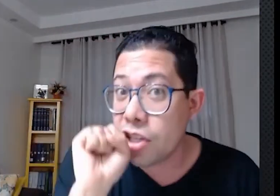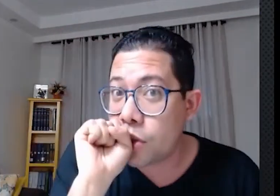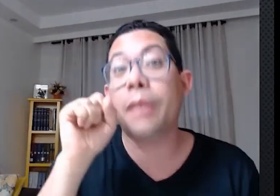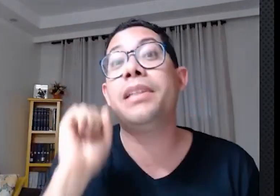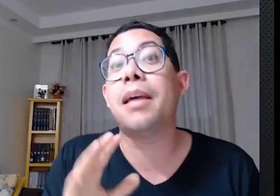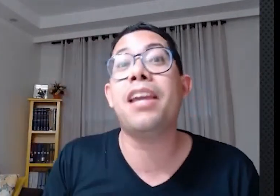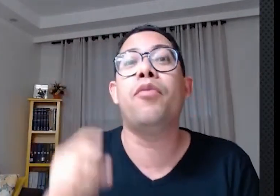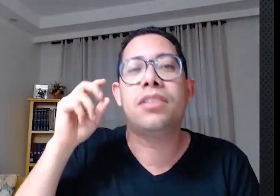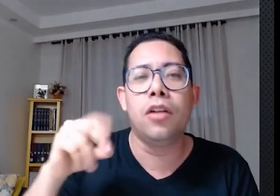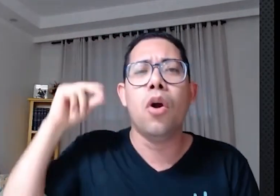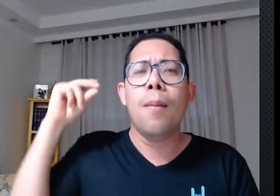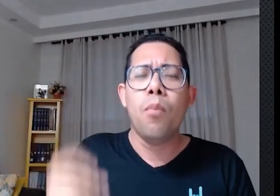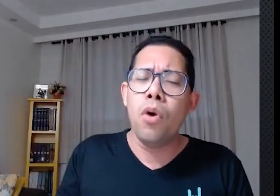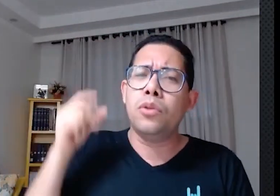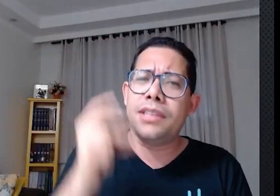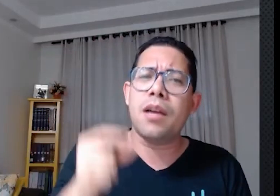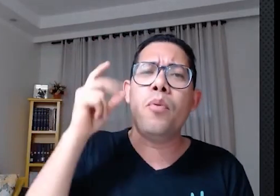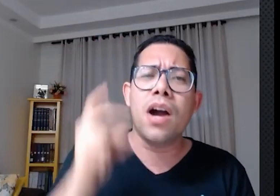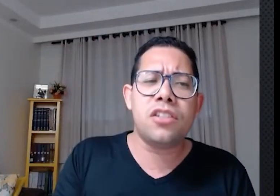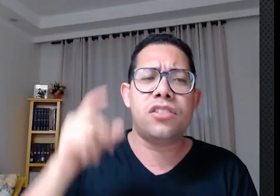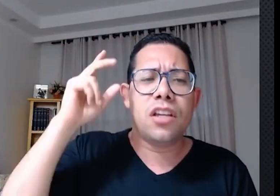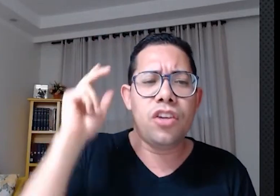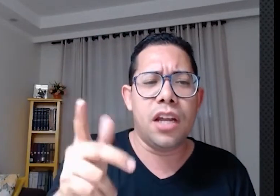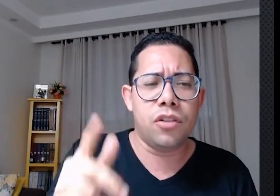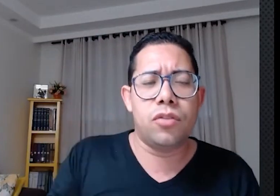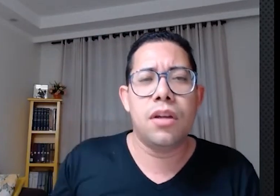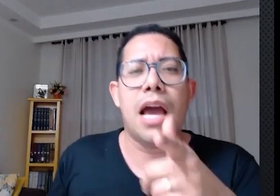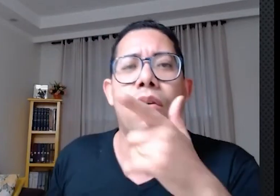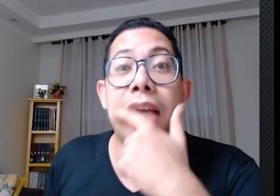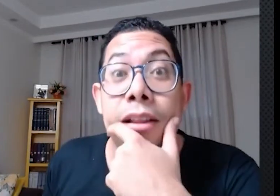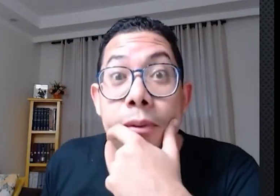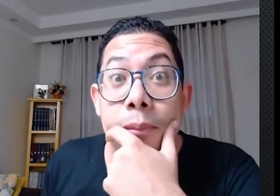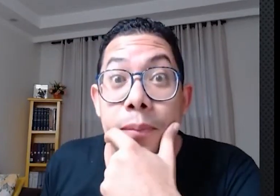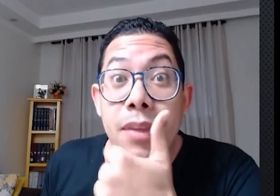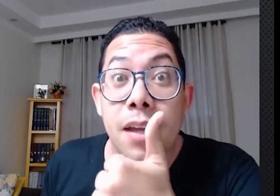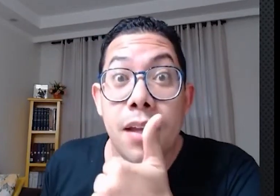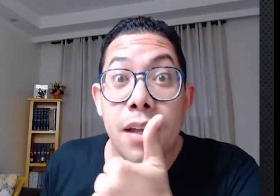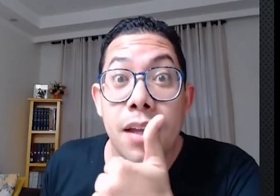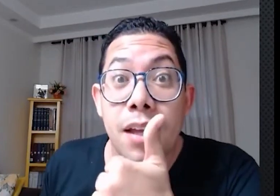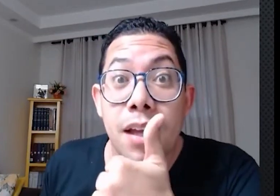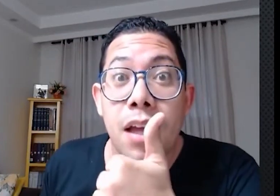saber disso. Você precisa saber que foi escrito muito tempo antes de Cristo. Anotado?